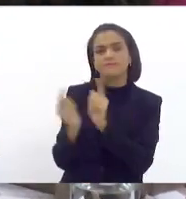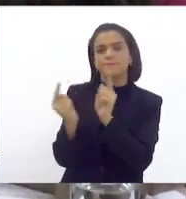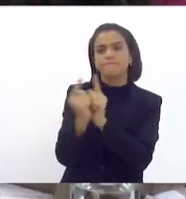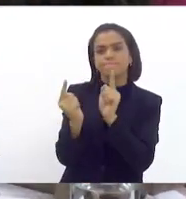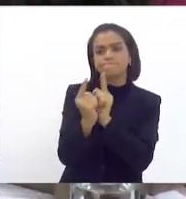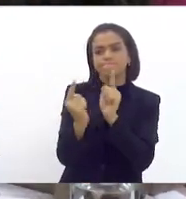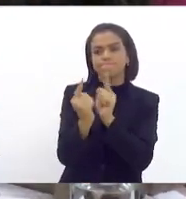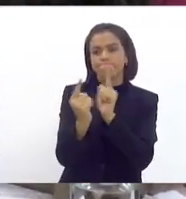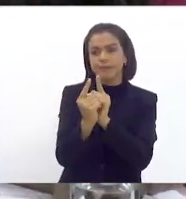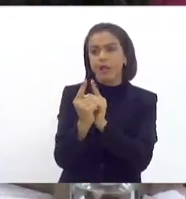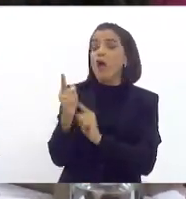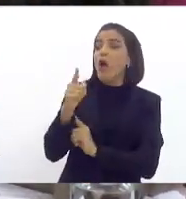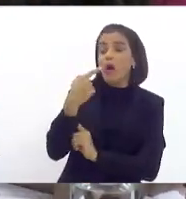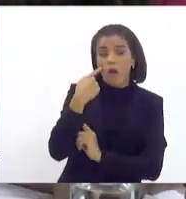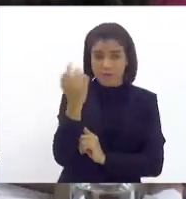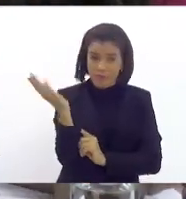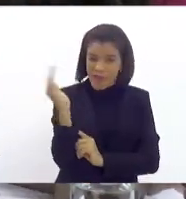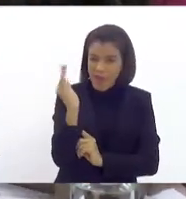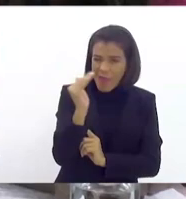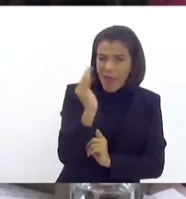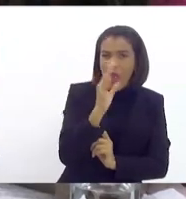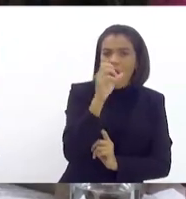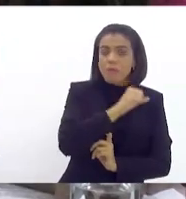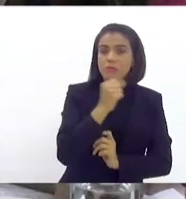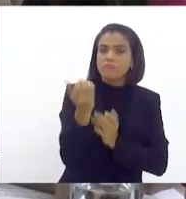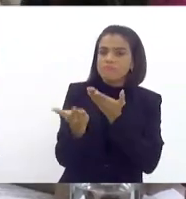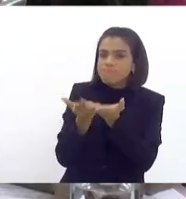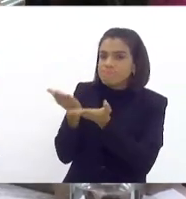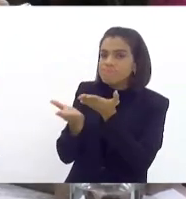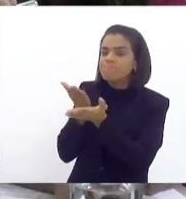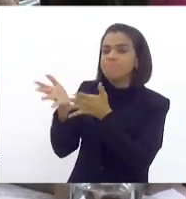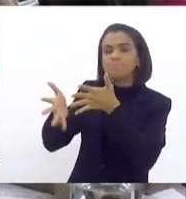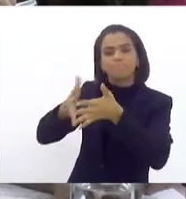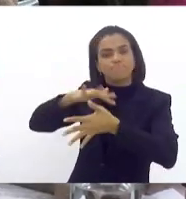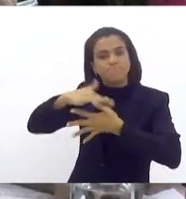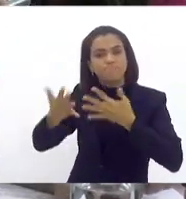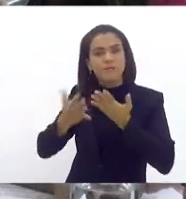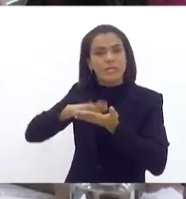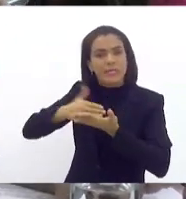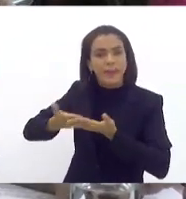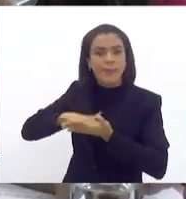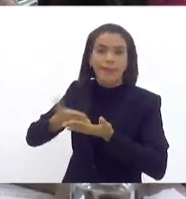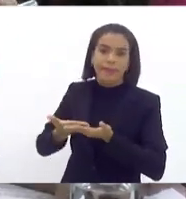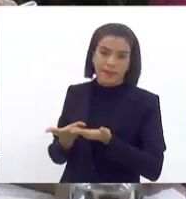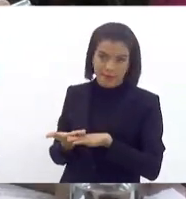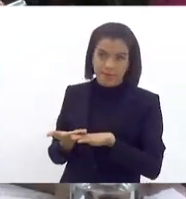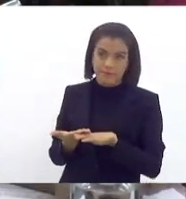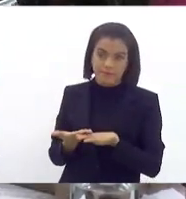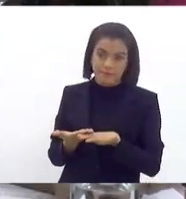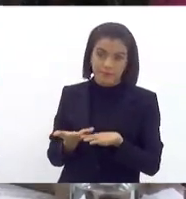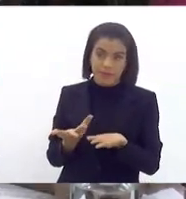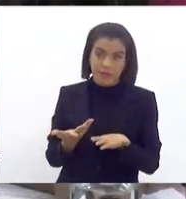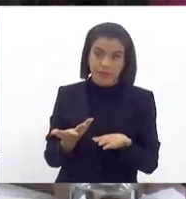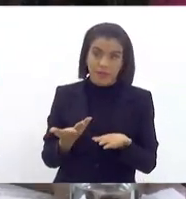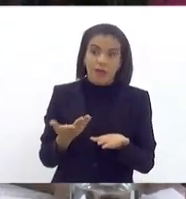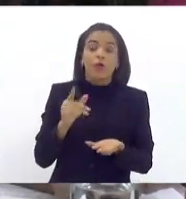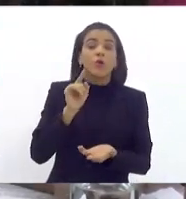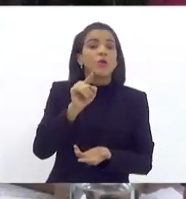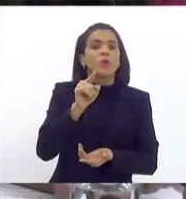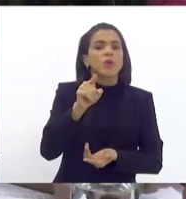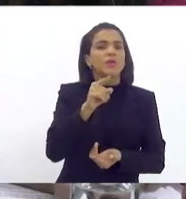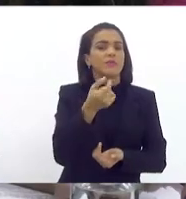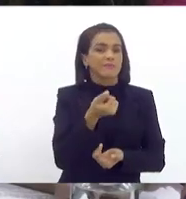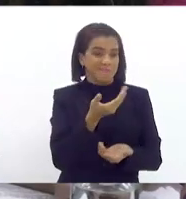pera um pouquinho. Fulano, vem aqui um pouquinho, atende o nosso amigo que está precisando de ajuda. É isso que eu estou dizendo. Então, o que Vossa Excelência